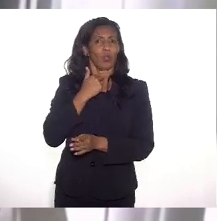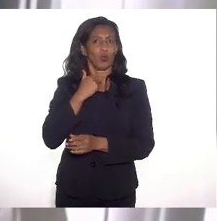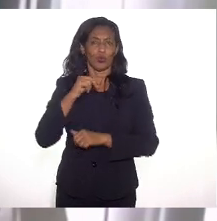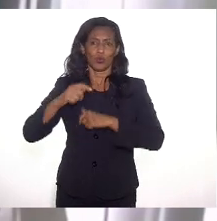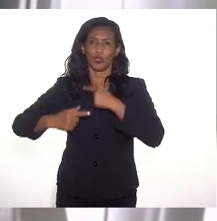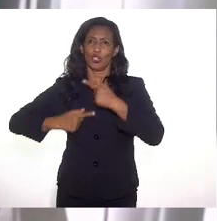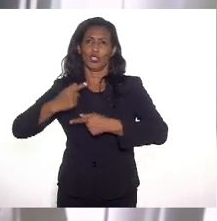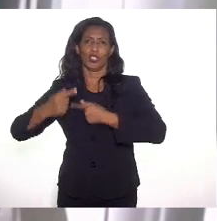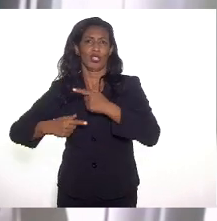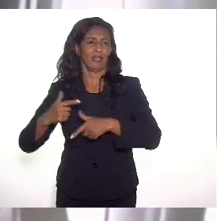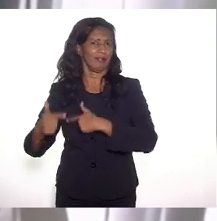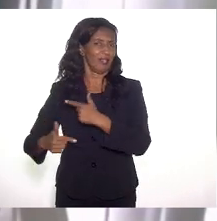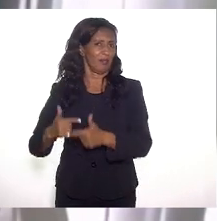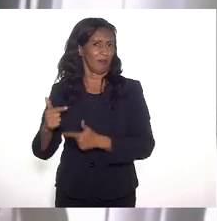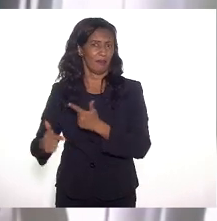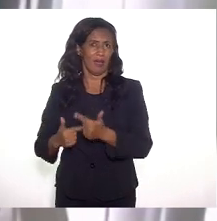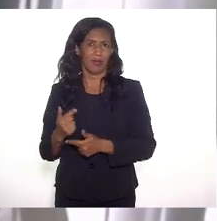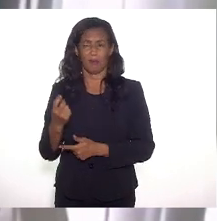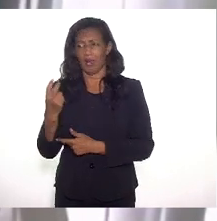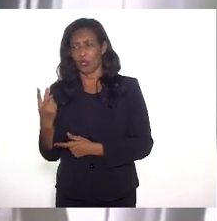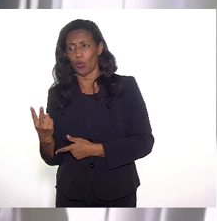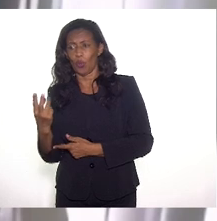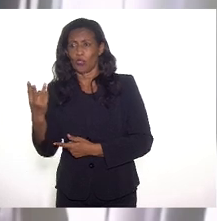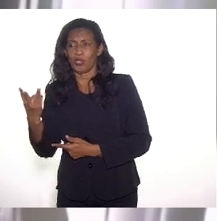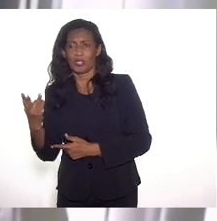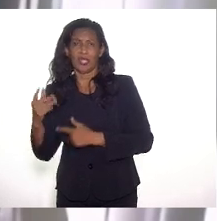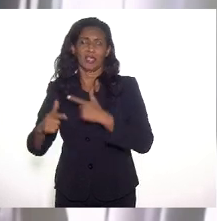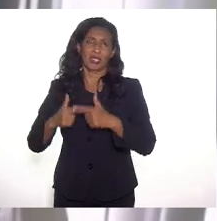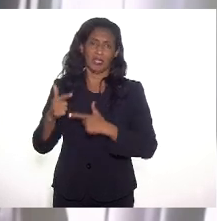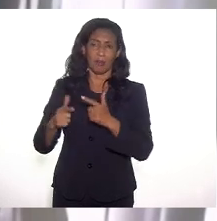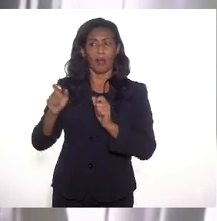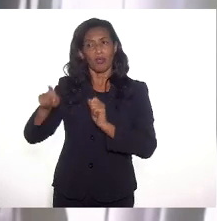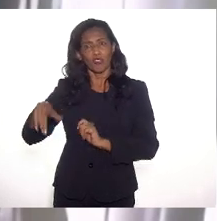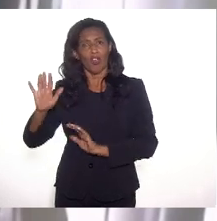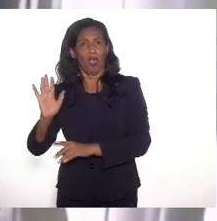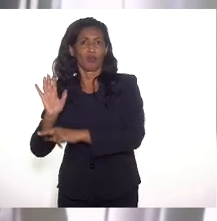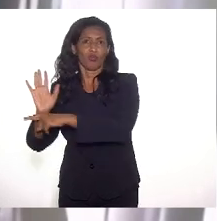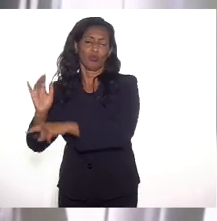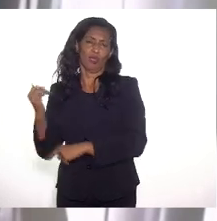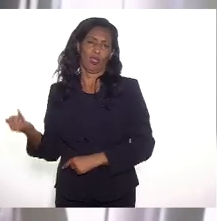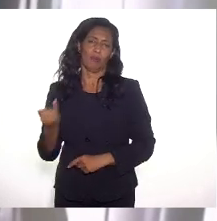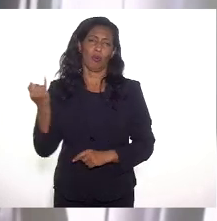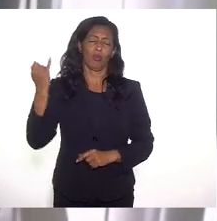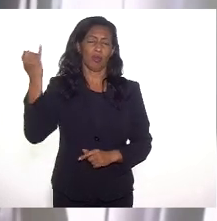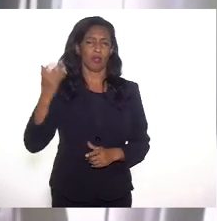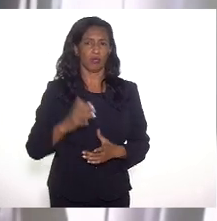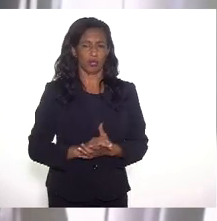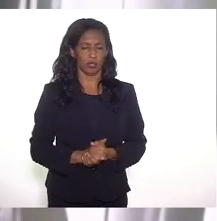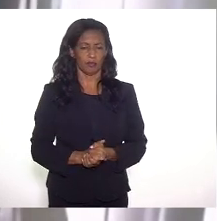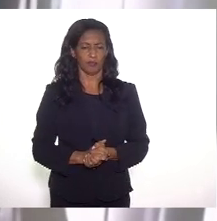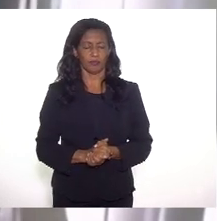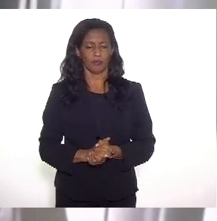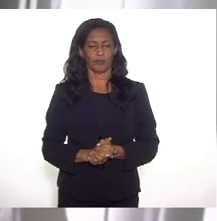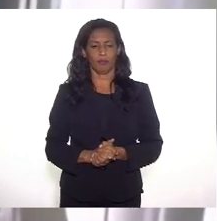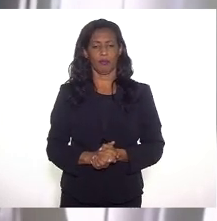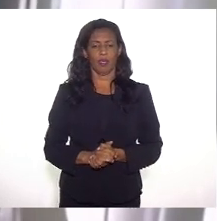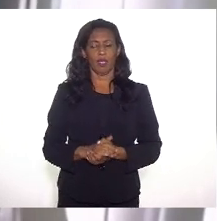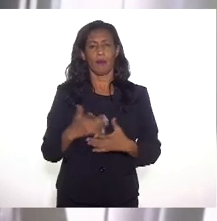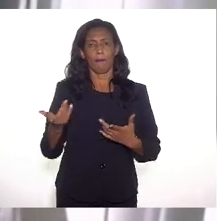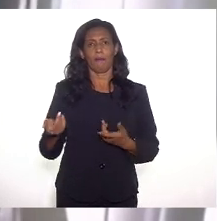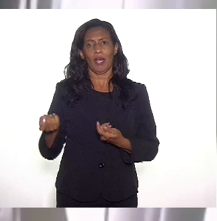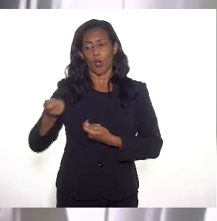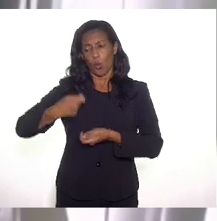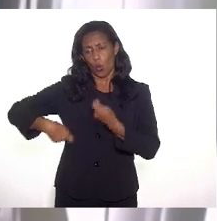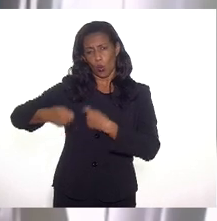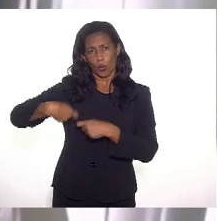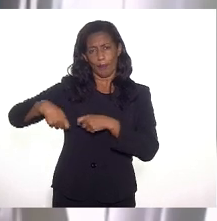empregos esses pequenos empreendimentos, mas geram 2, 3, 4 empregos, que é muito importante, né, para fazer circular muitas vezes a economia